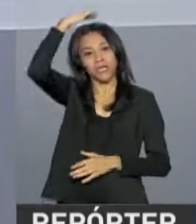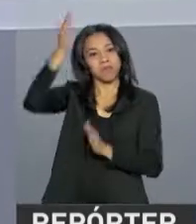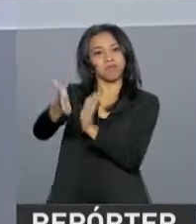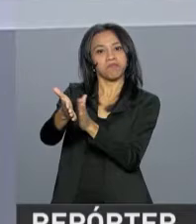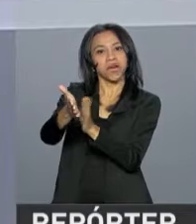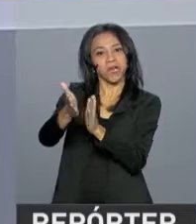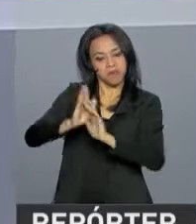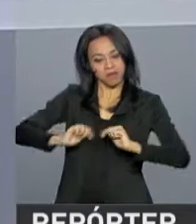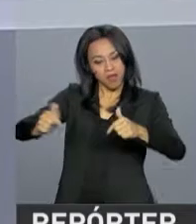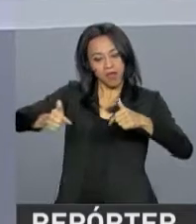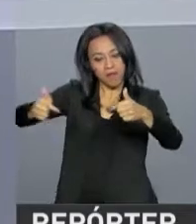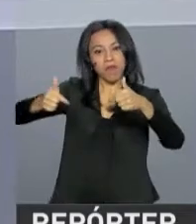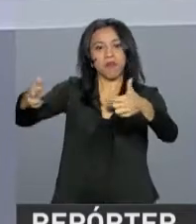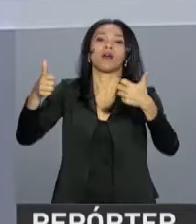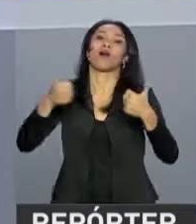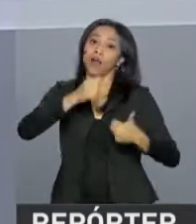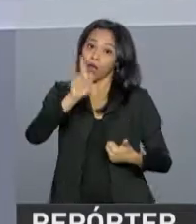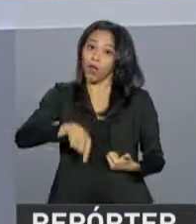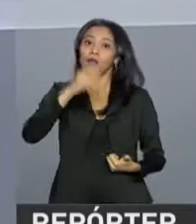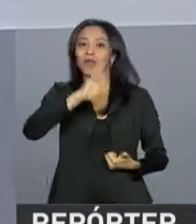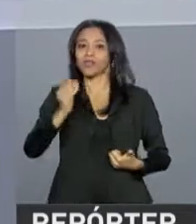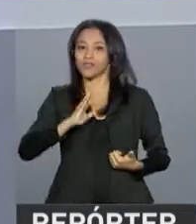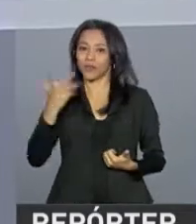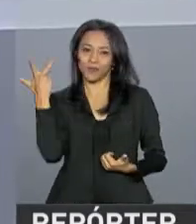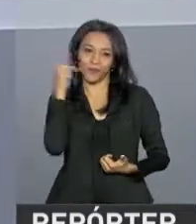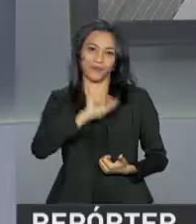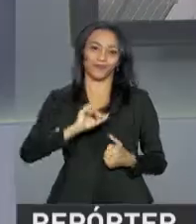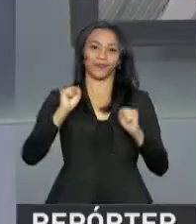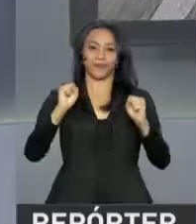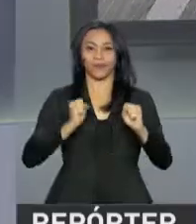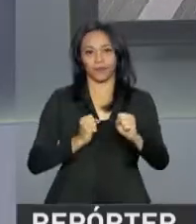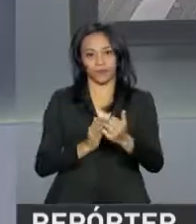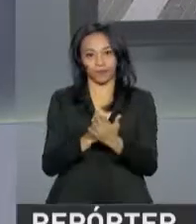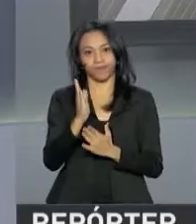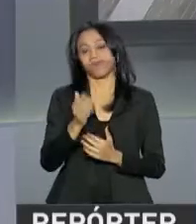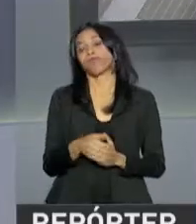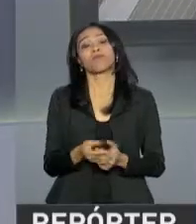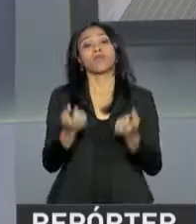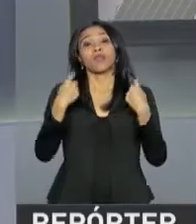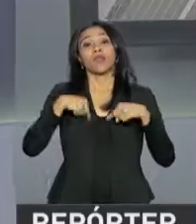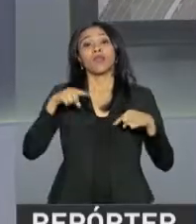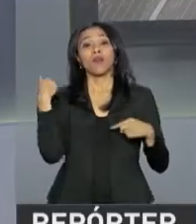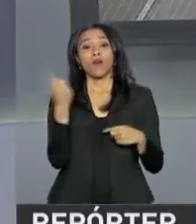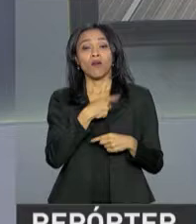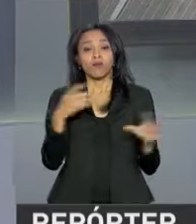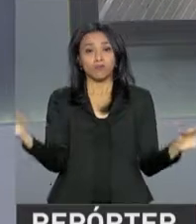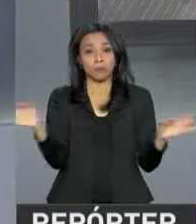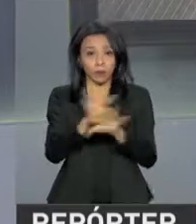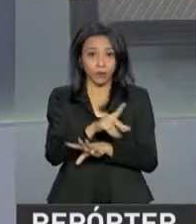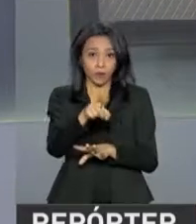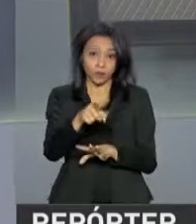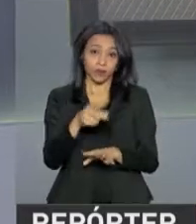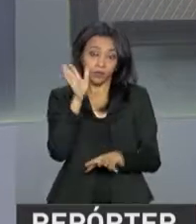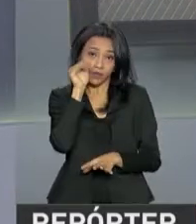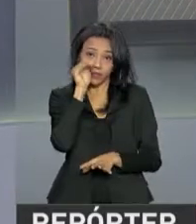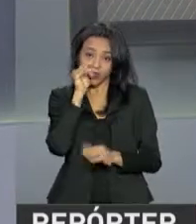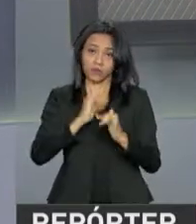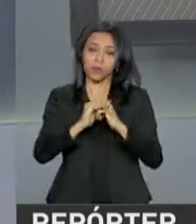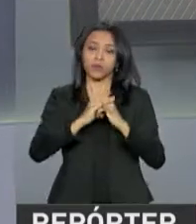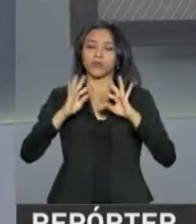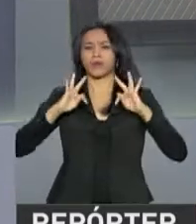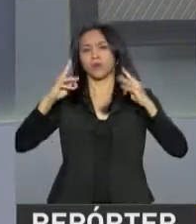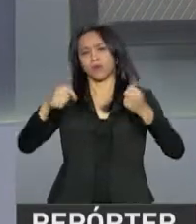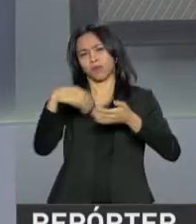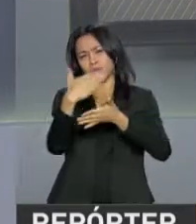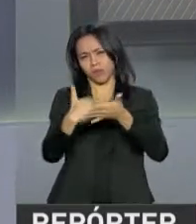e determinação. É o Brasil rumo ao Hexa. Nós ficamos por aqui. Você pode rever as reportagens no YouTube. E toda a